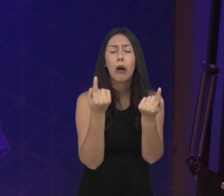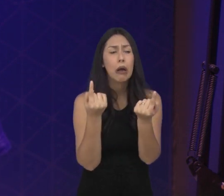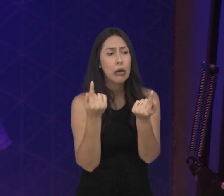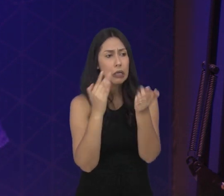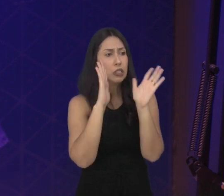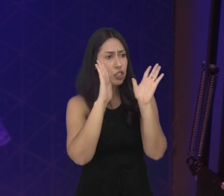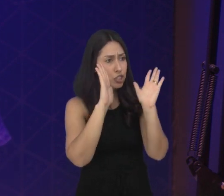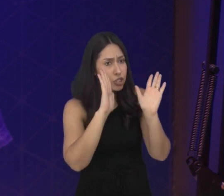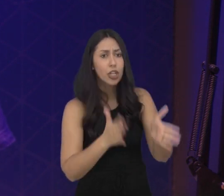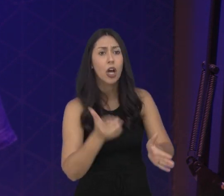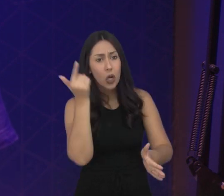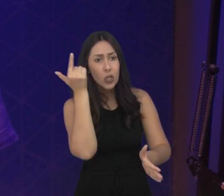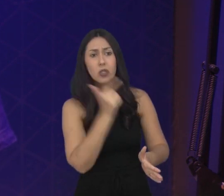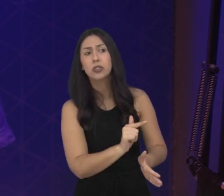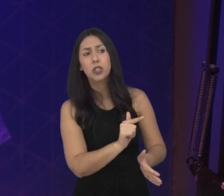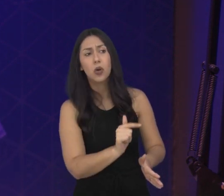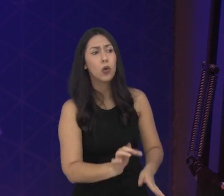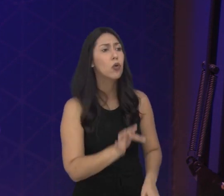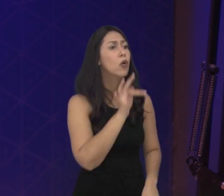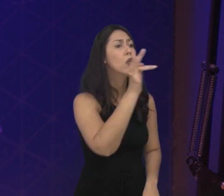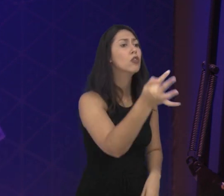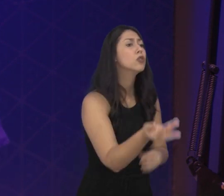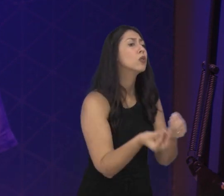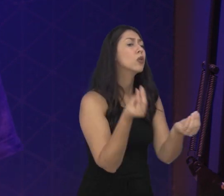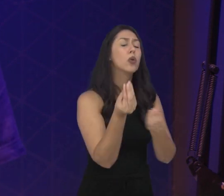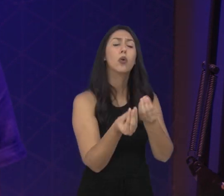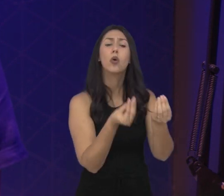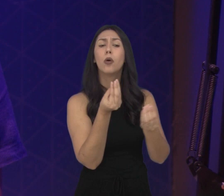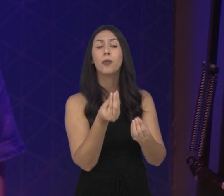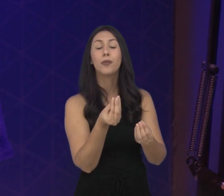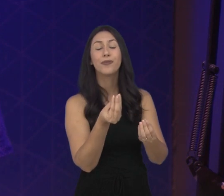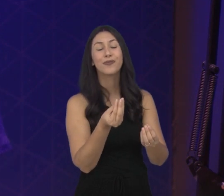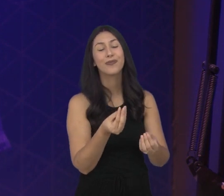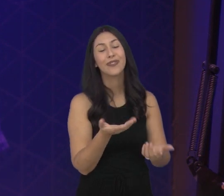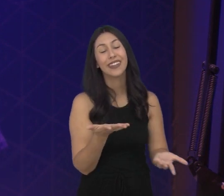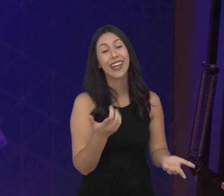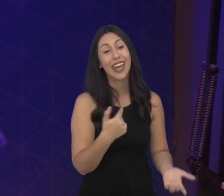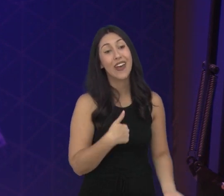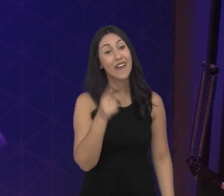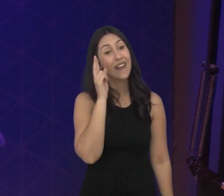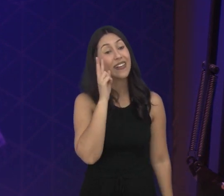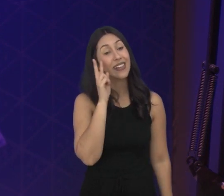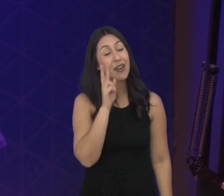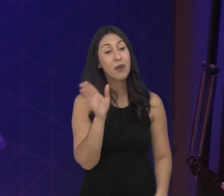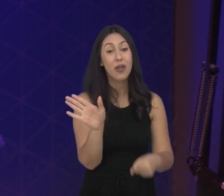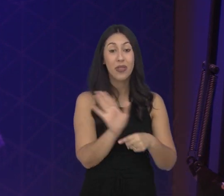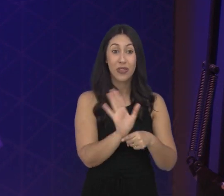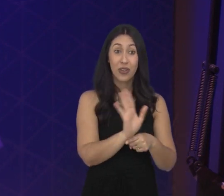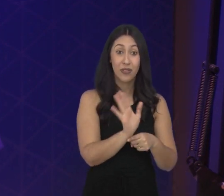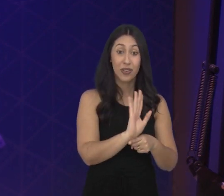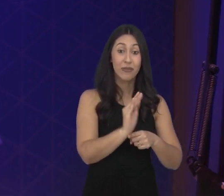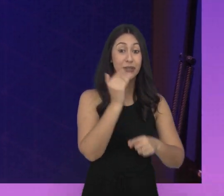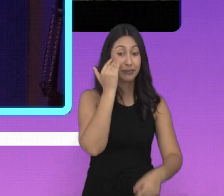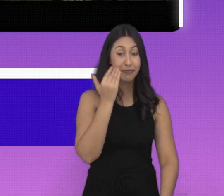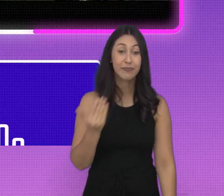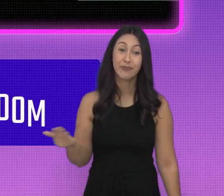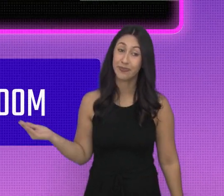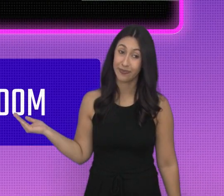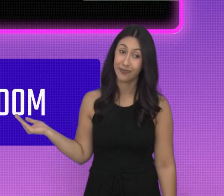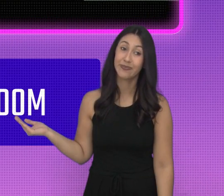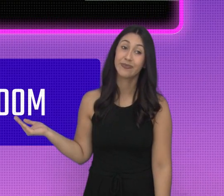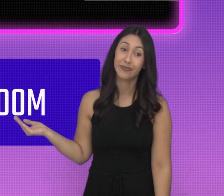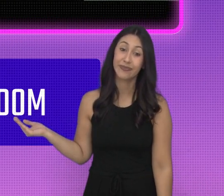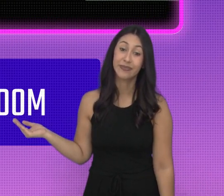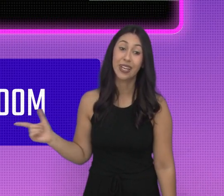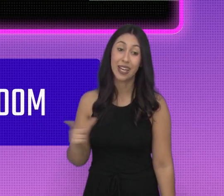você queria, para onde é que você vai? E daí eu lembro muito de um outro filme, Samu, que é Tic Tic Boom,